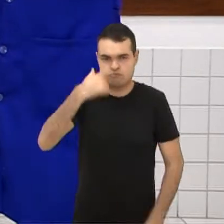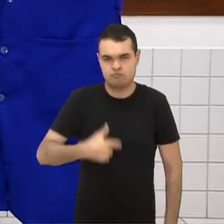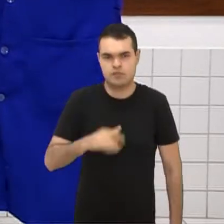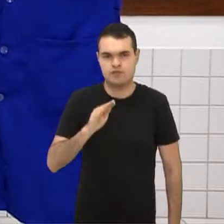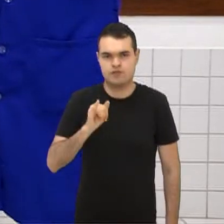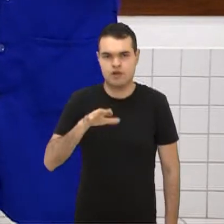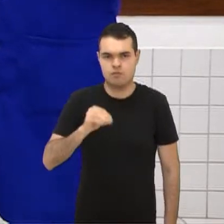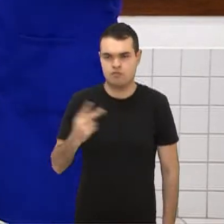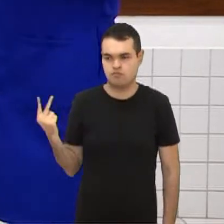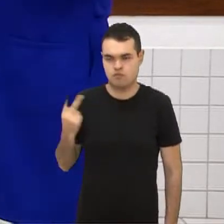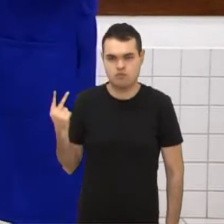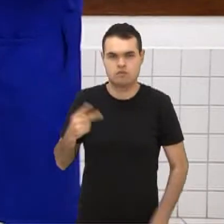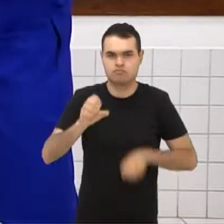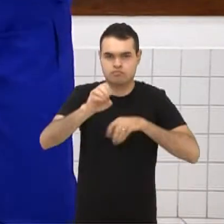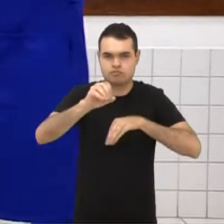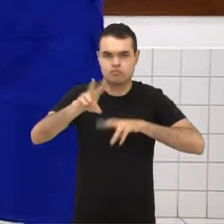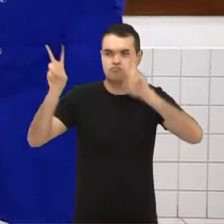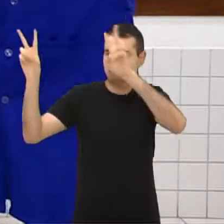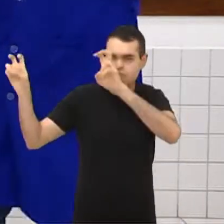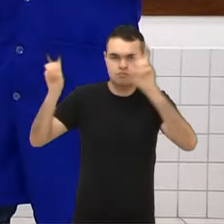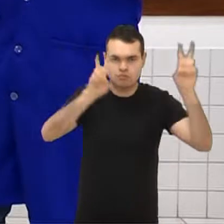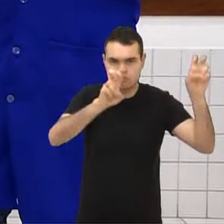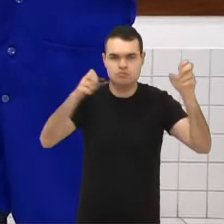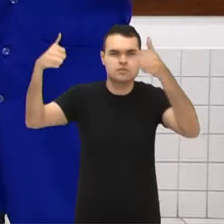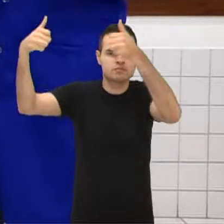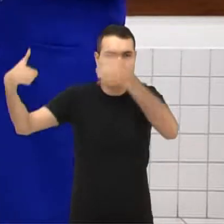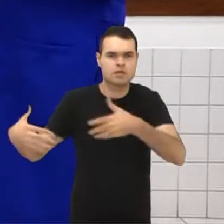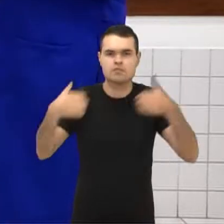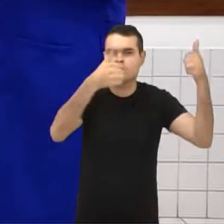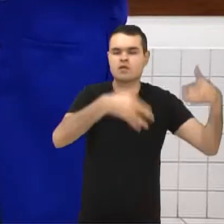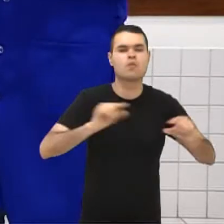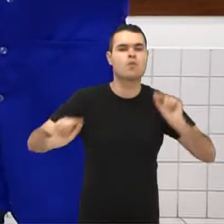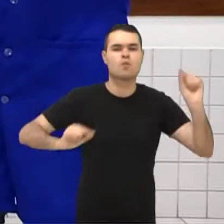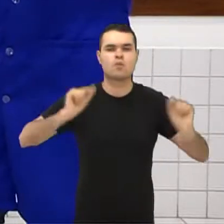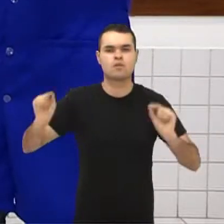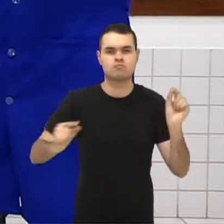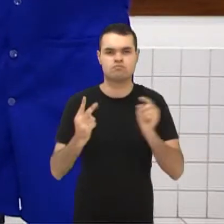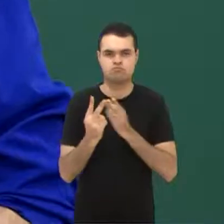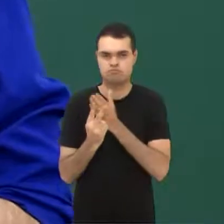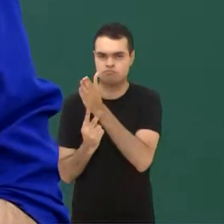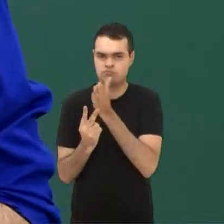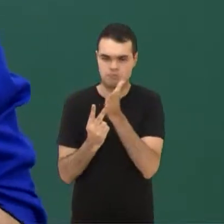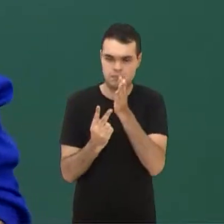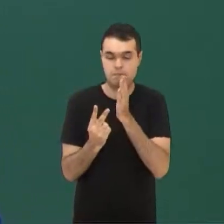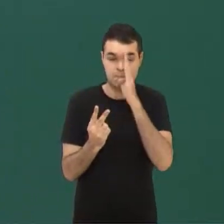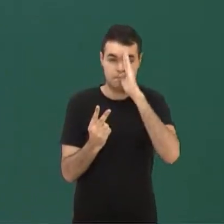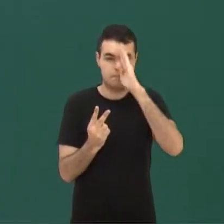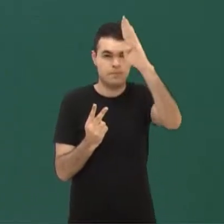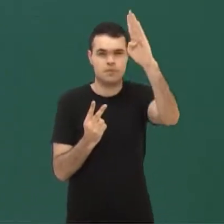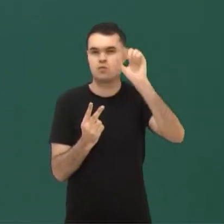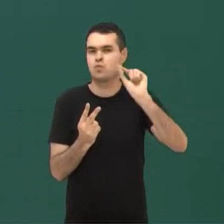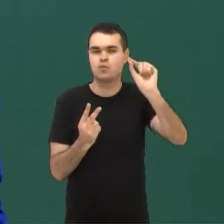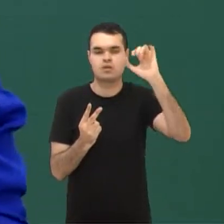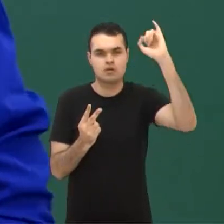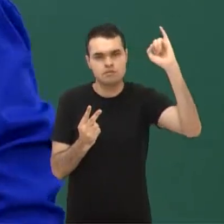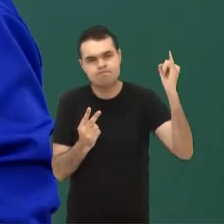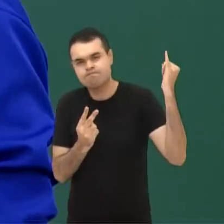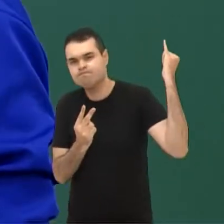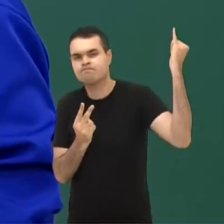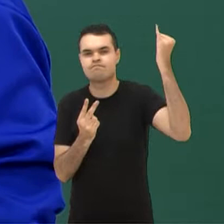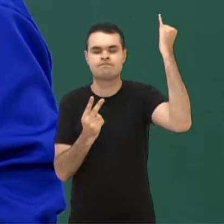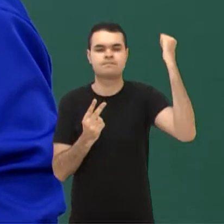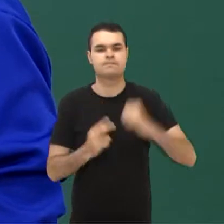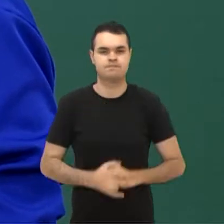positivismo e fenomenologia, tá? O que a gente pretende com a aula de hoje? Duas coisas, várias, né, mas duas coisas são centrais, tá?